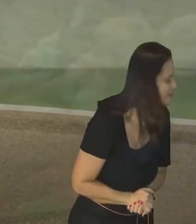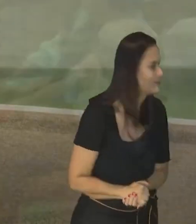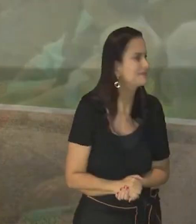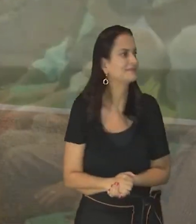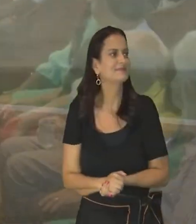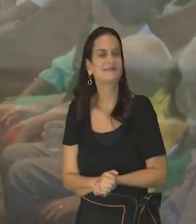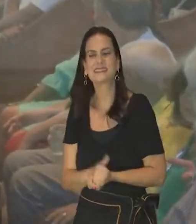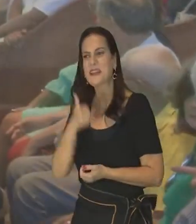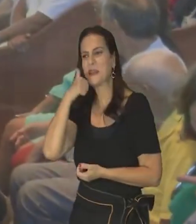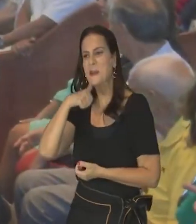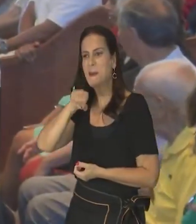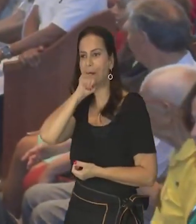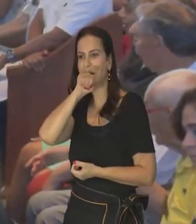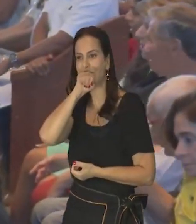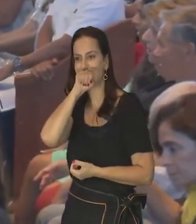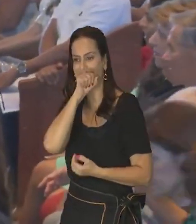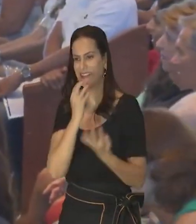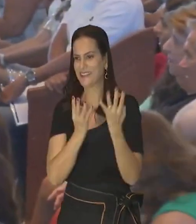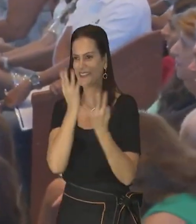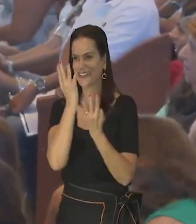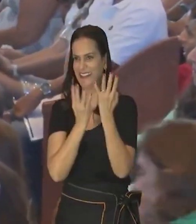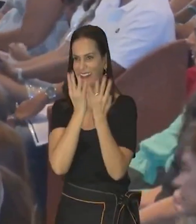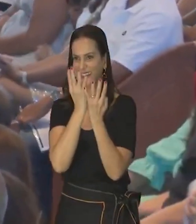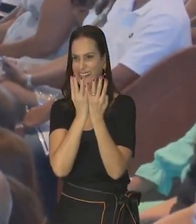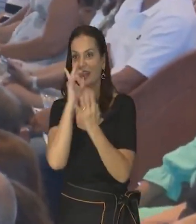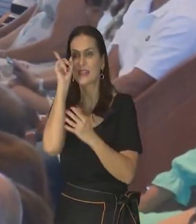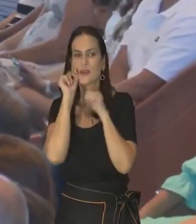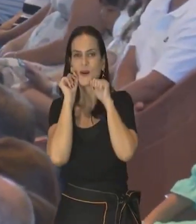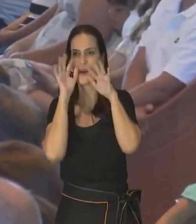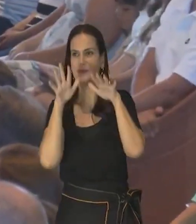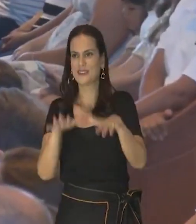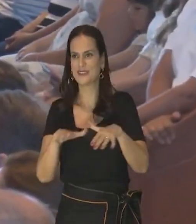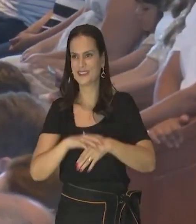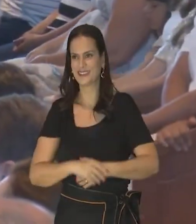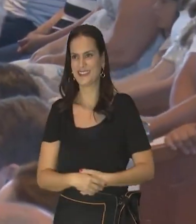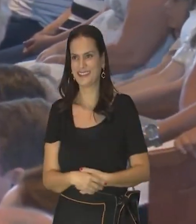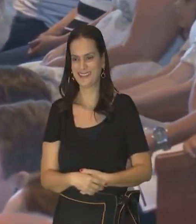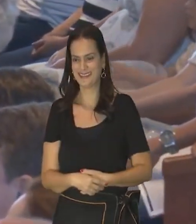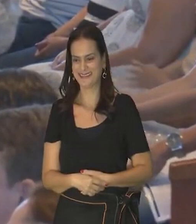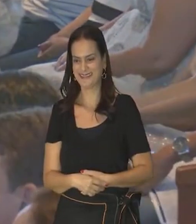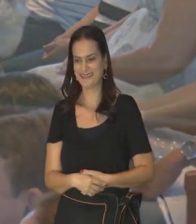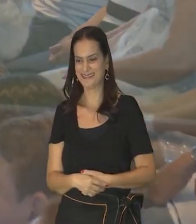e a mãe aí. Deus abençoe, Deus te abençoe.